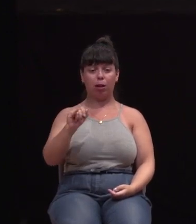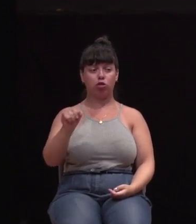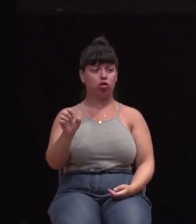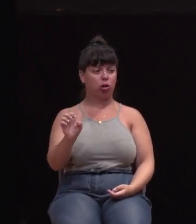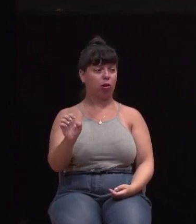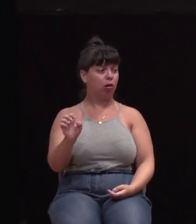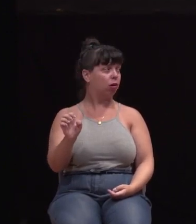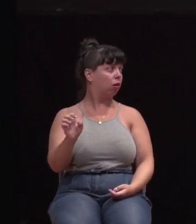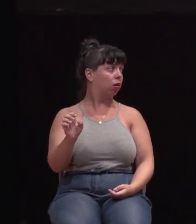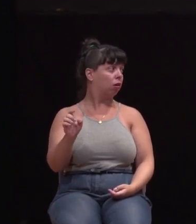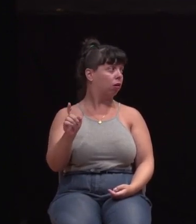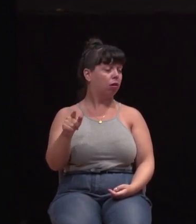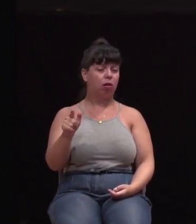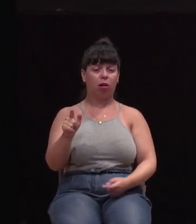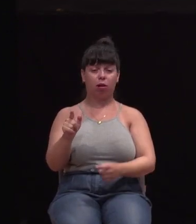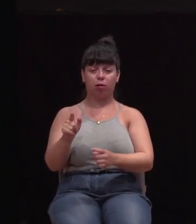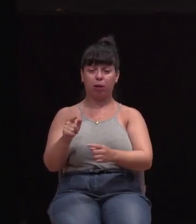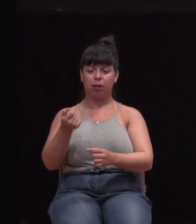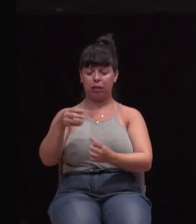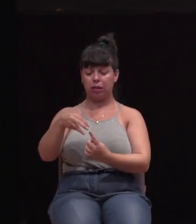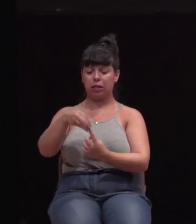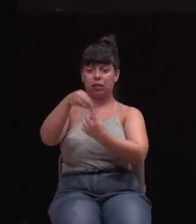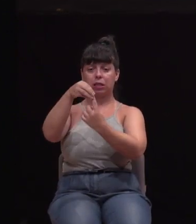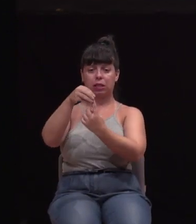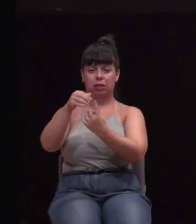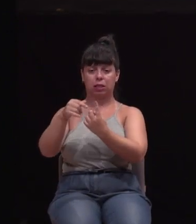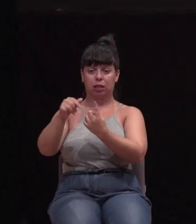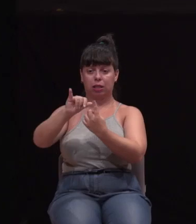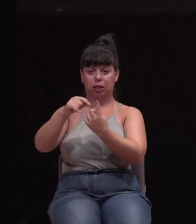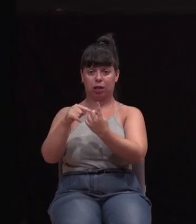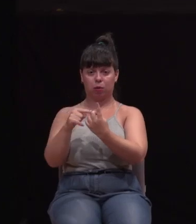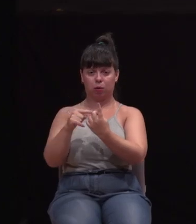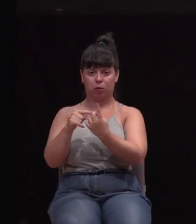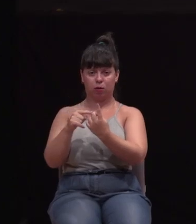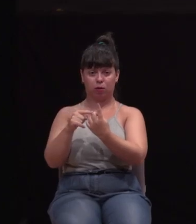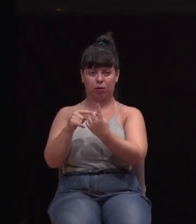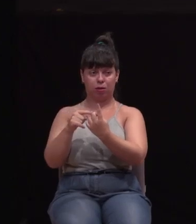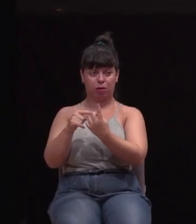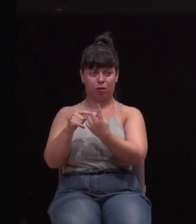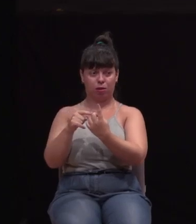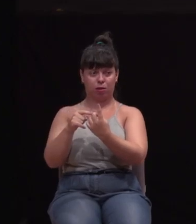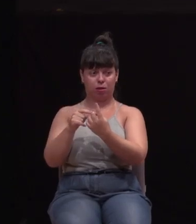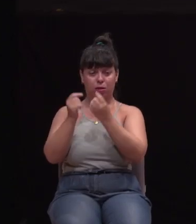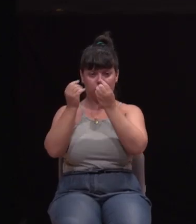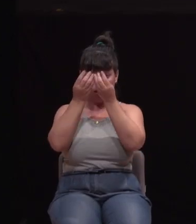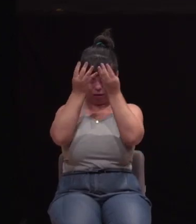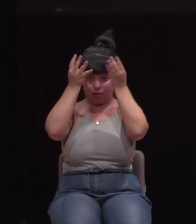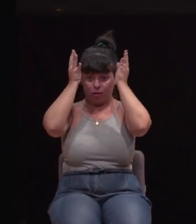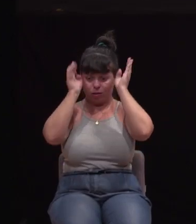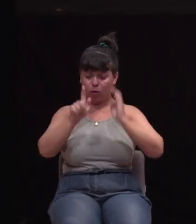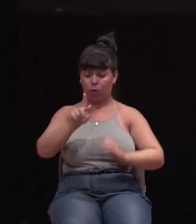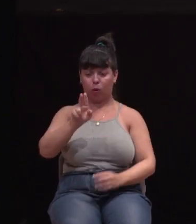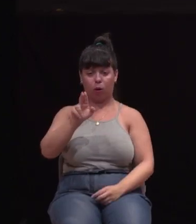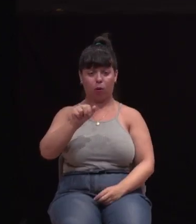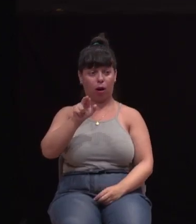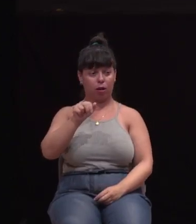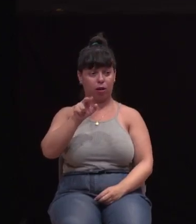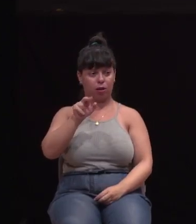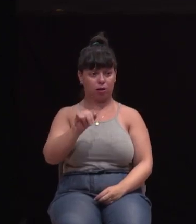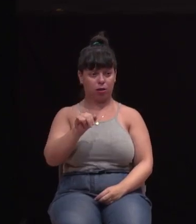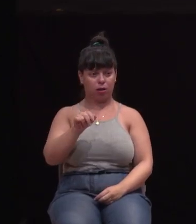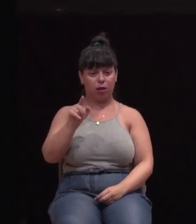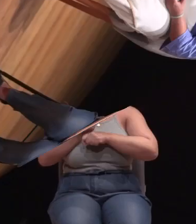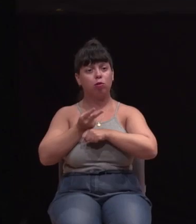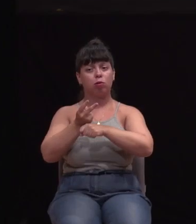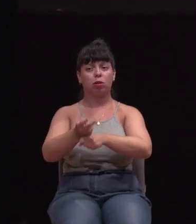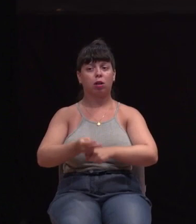é a figura central da comunidade. Então, a figura central da comunidade indígena Guarani é aquela que articula o